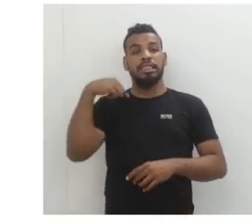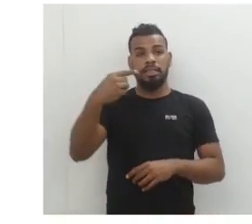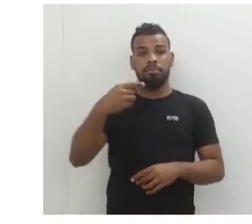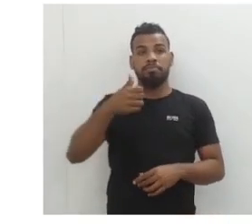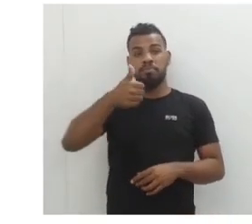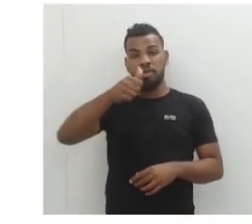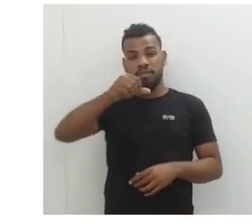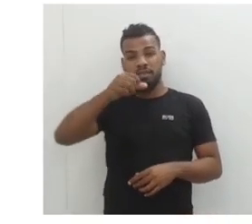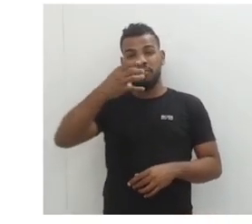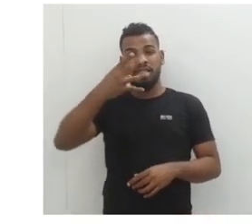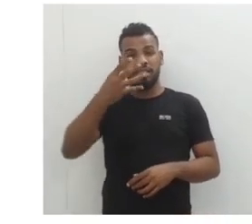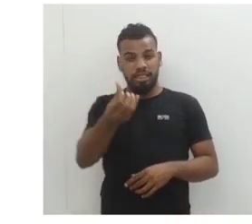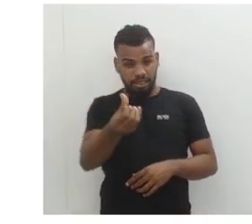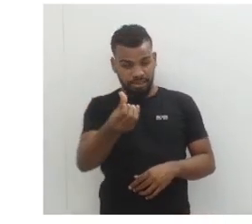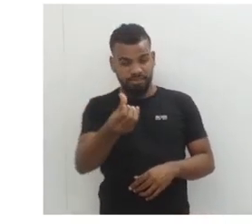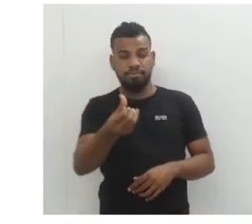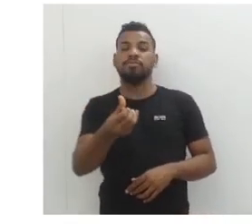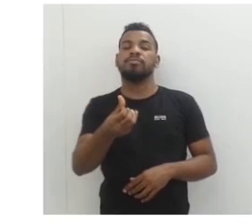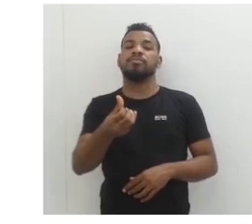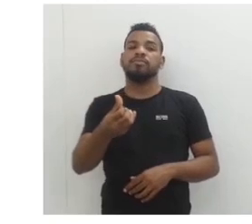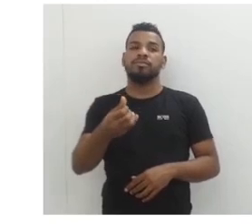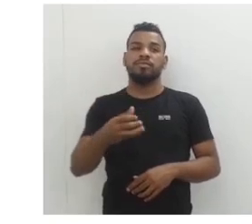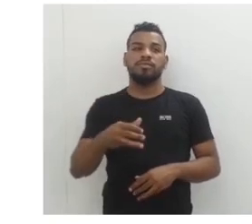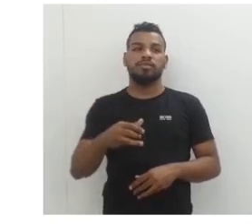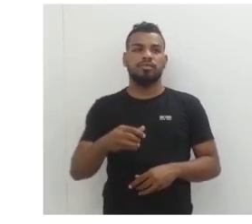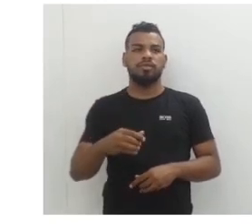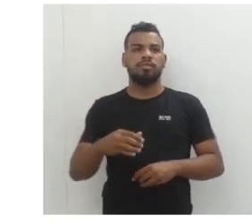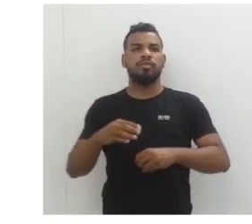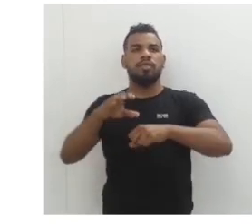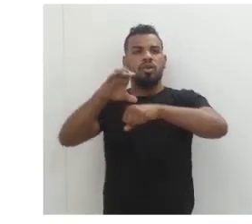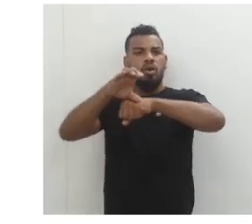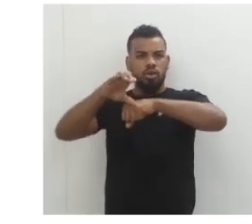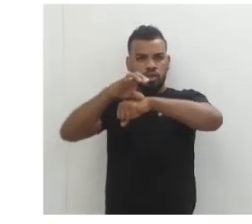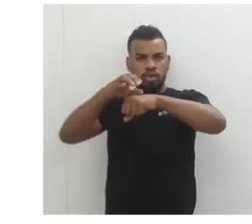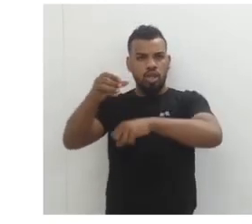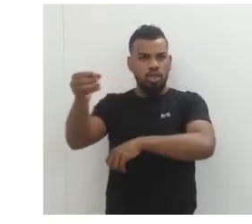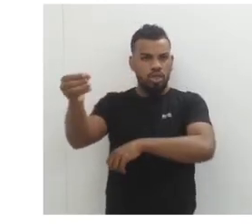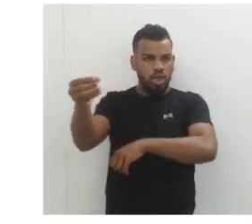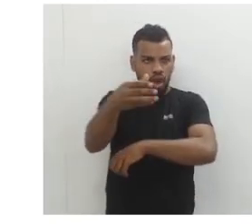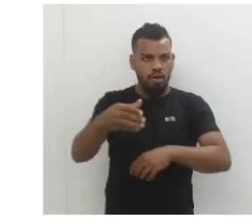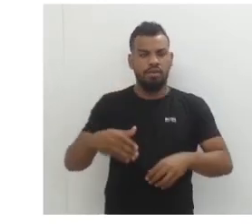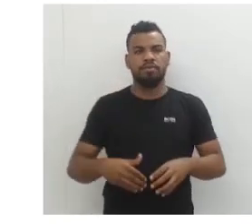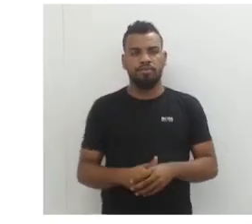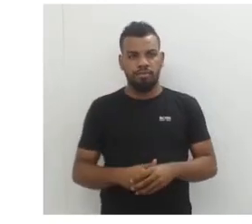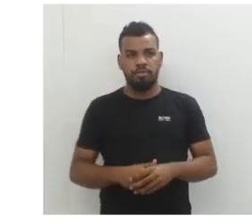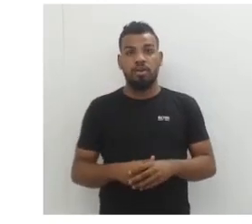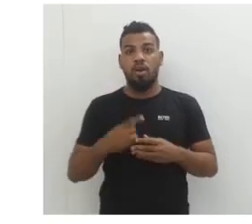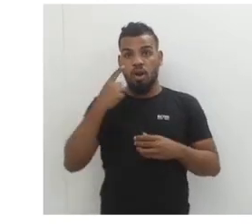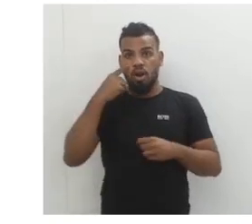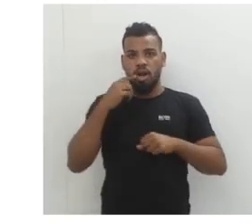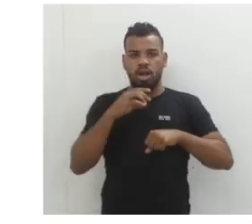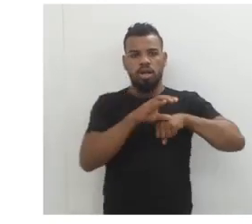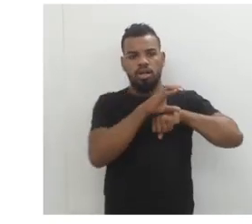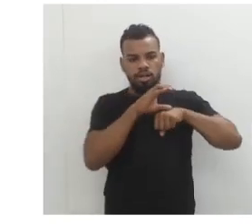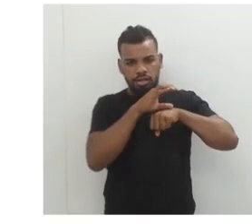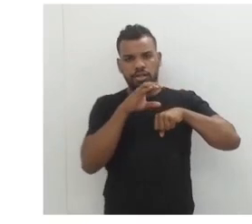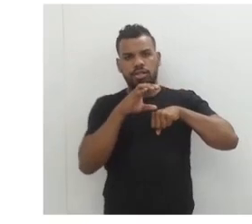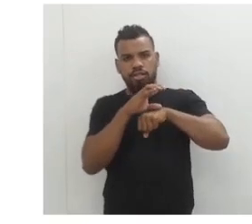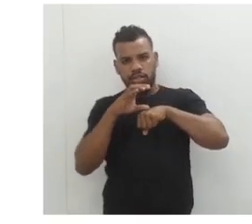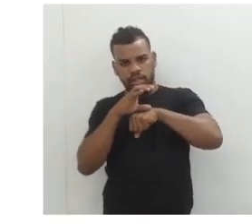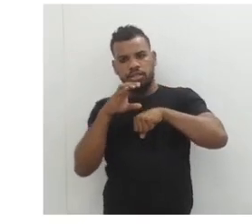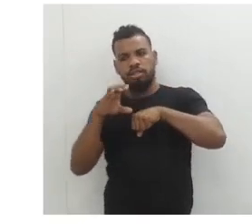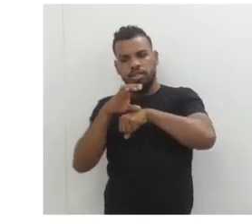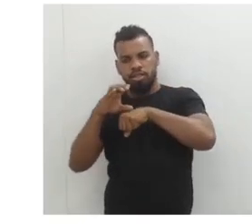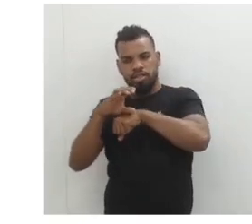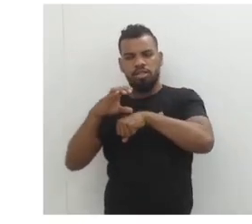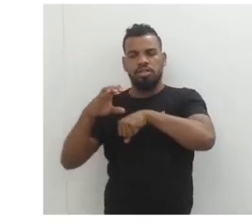1946, há uma nova Constituição. Olha quantas constituições, né, nós